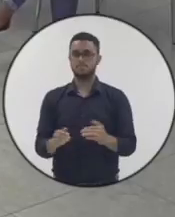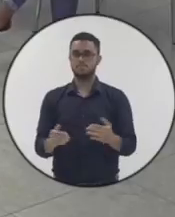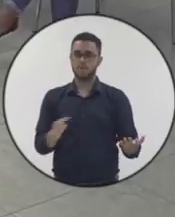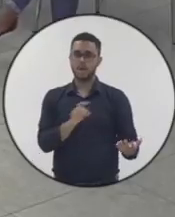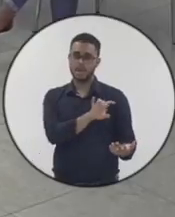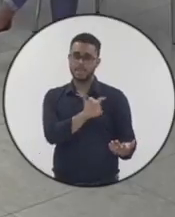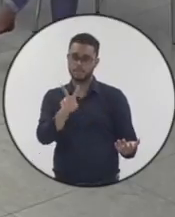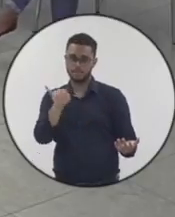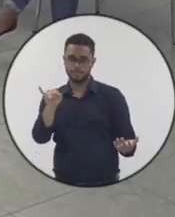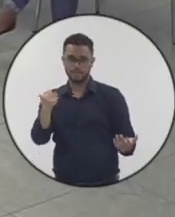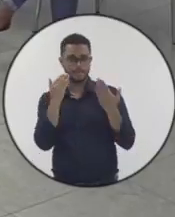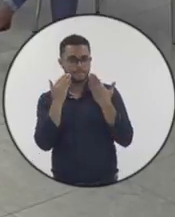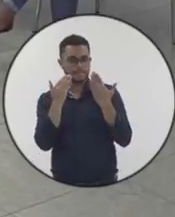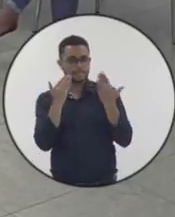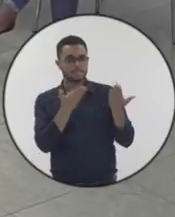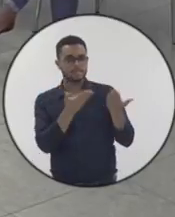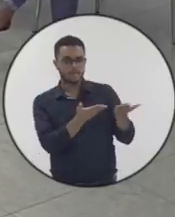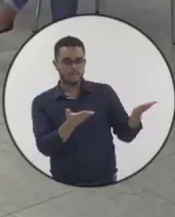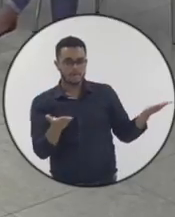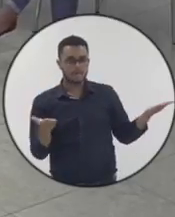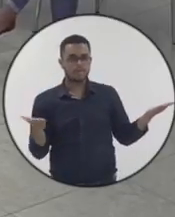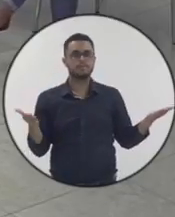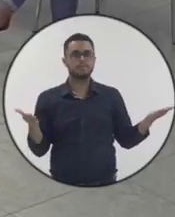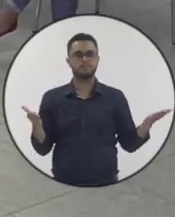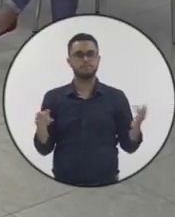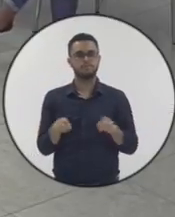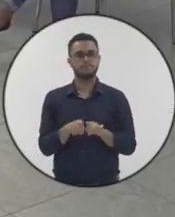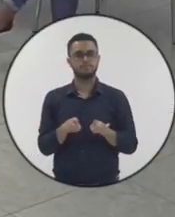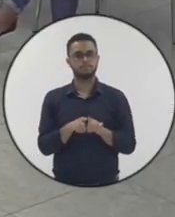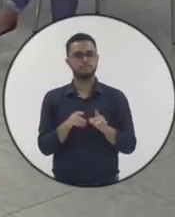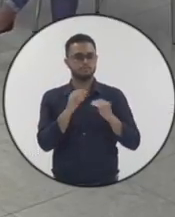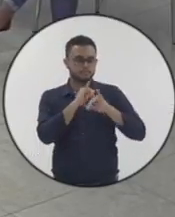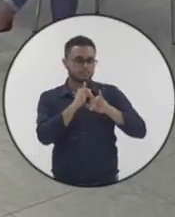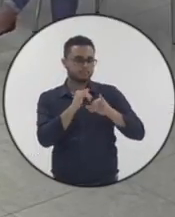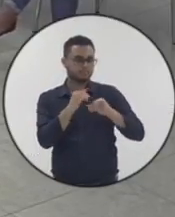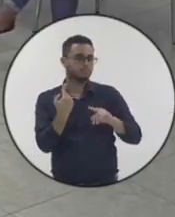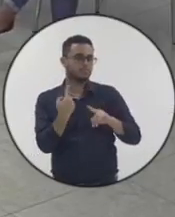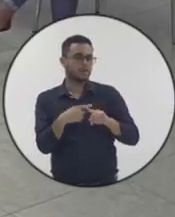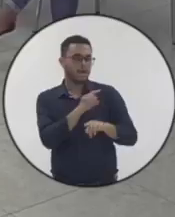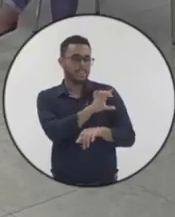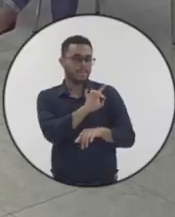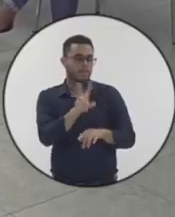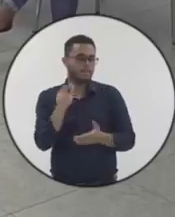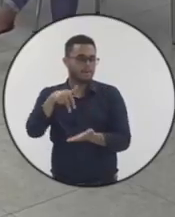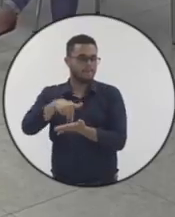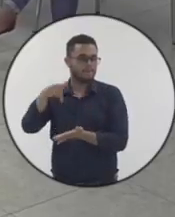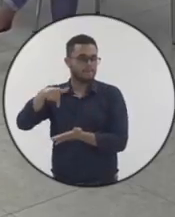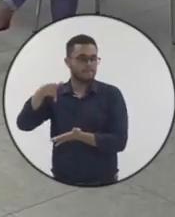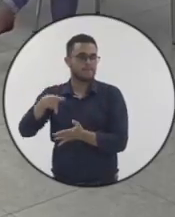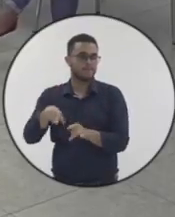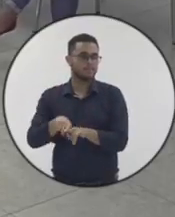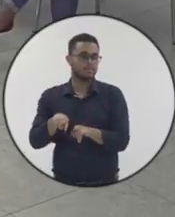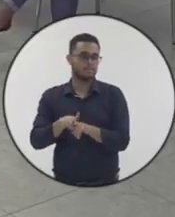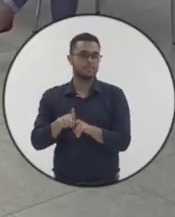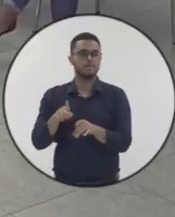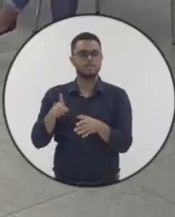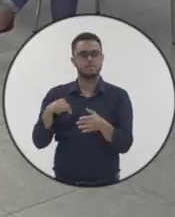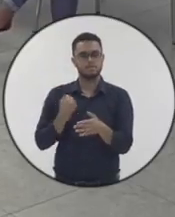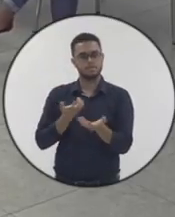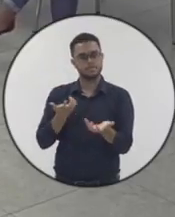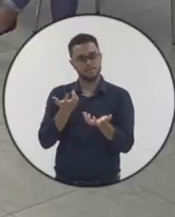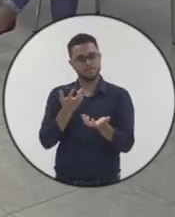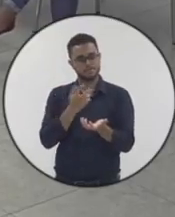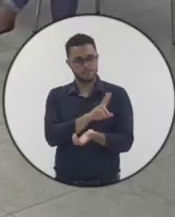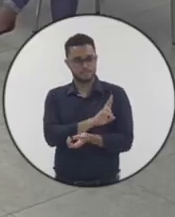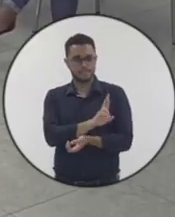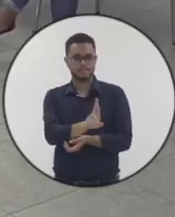pouco melhor quem são eles, quem são elas, por qual razão estamos aqui juntos, mas queríamos, em nome do Conselho Federal de